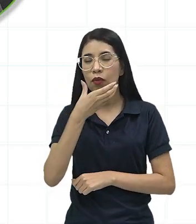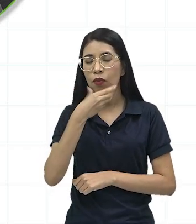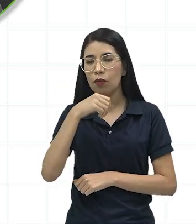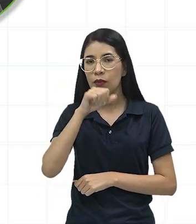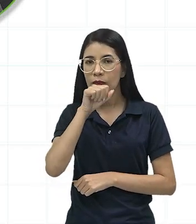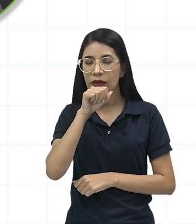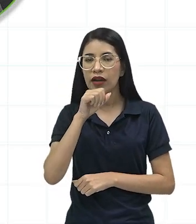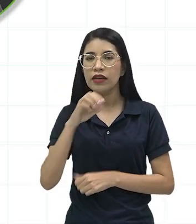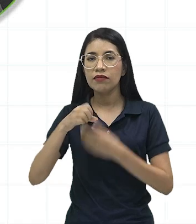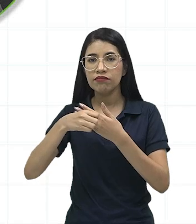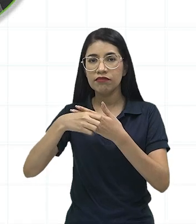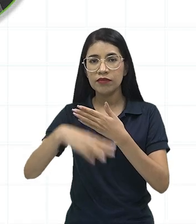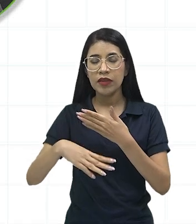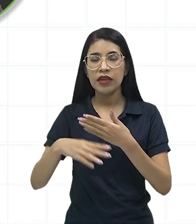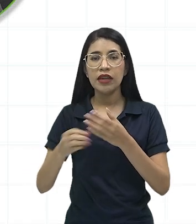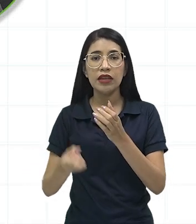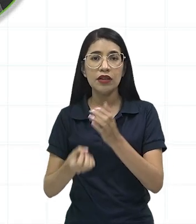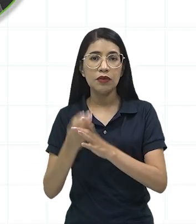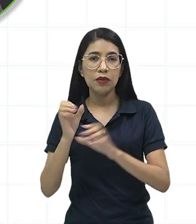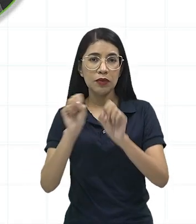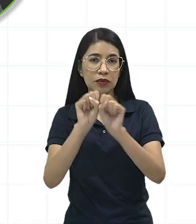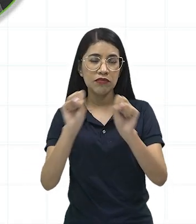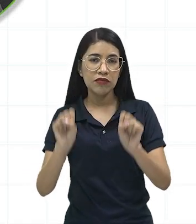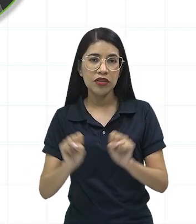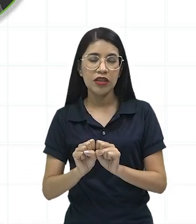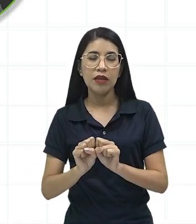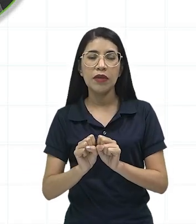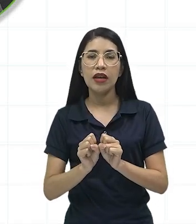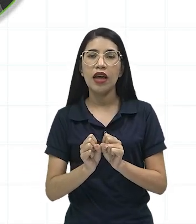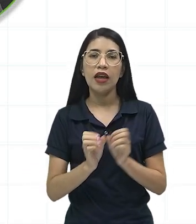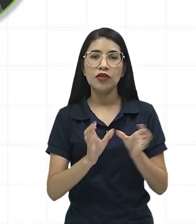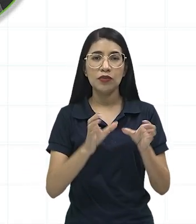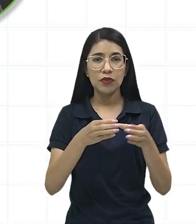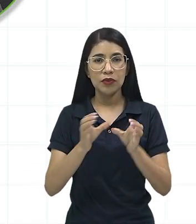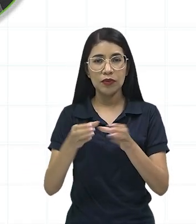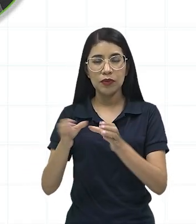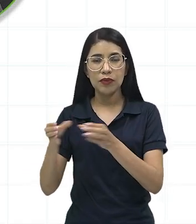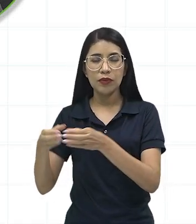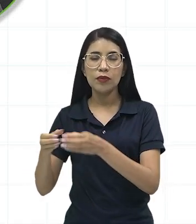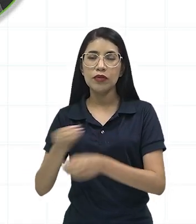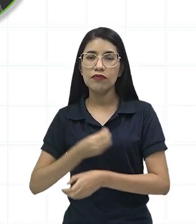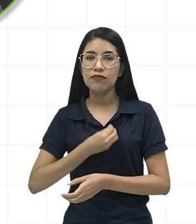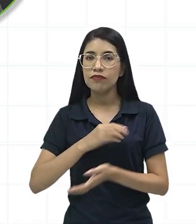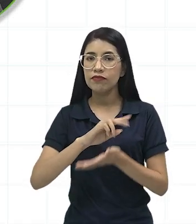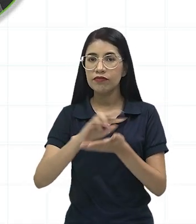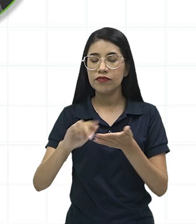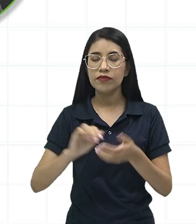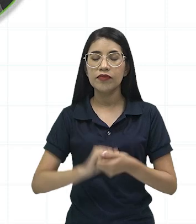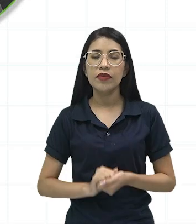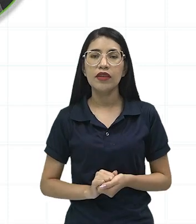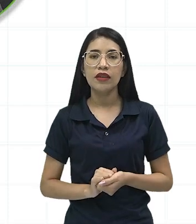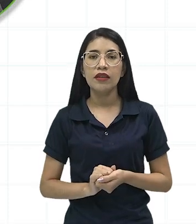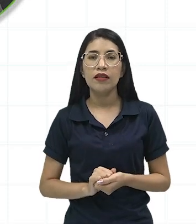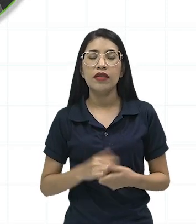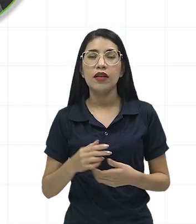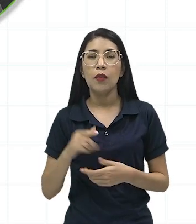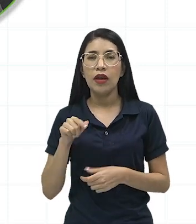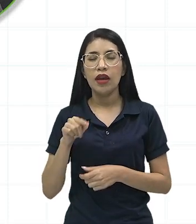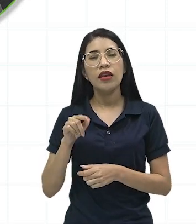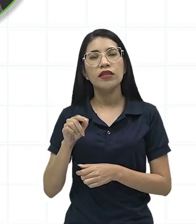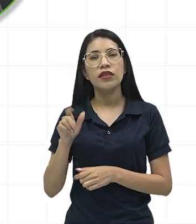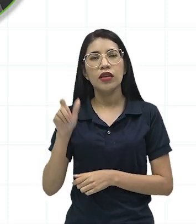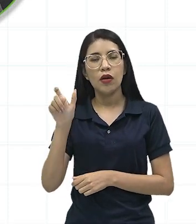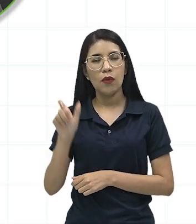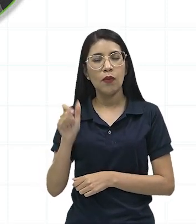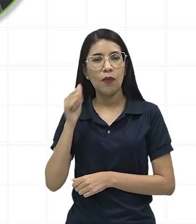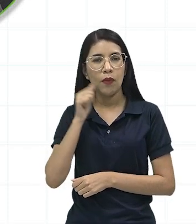taxonomia, que desenvolveu já um sistema de classificação dos seres vivos. Bom, Linneu ele já desenvolveu algo mais complexo,